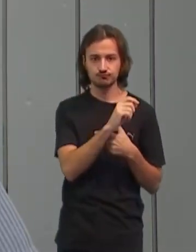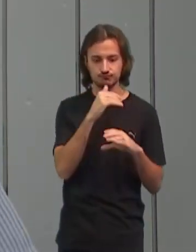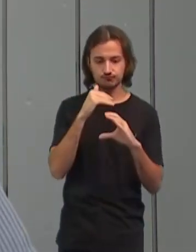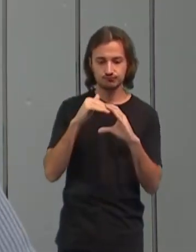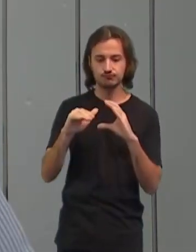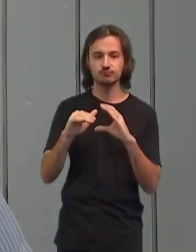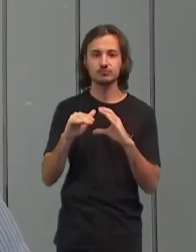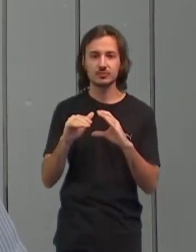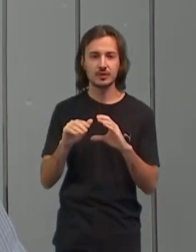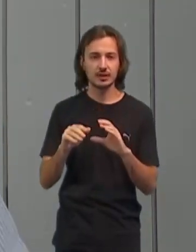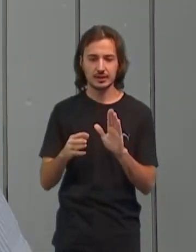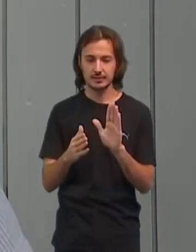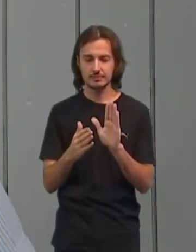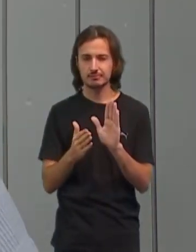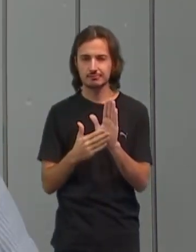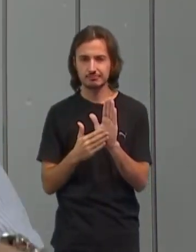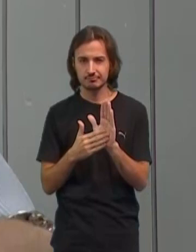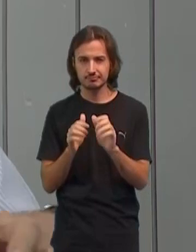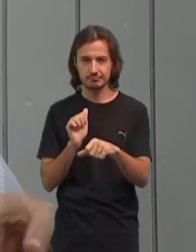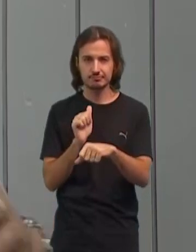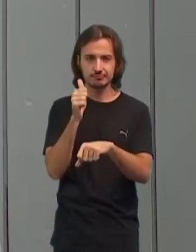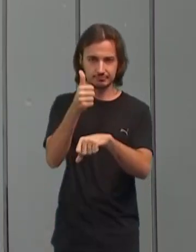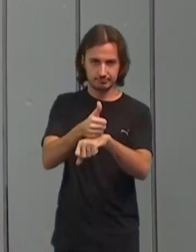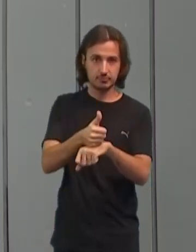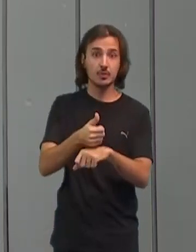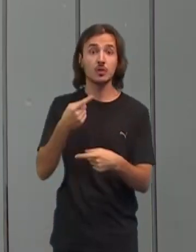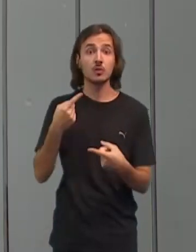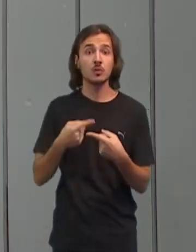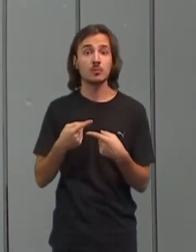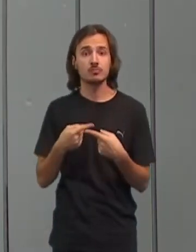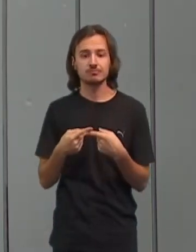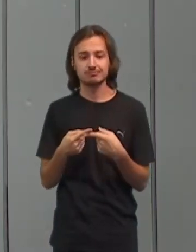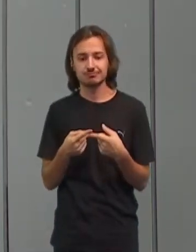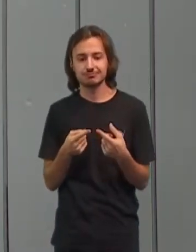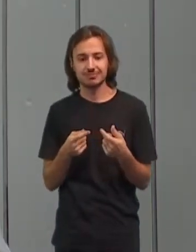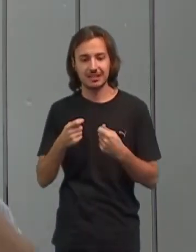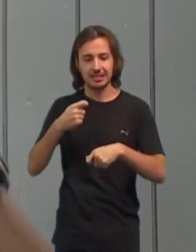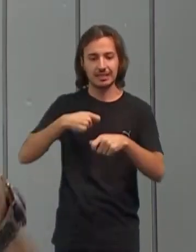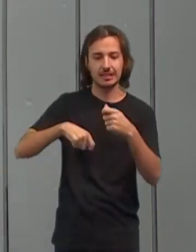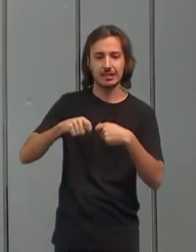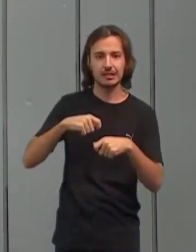substituir essa matéria, porque vai mexer um pouco na organização